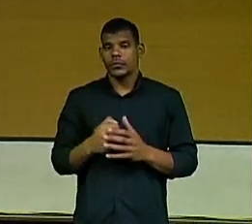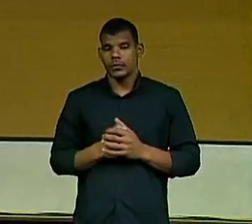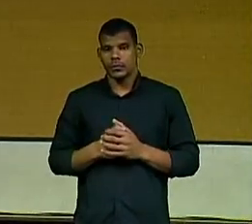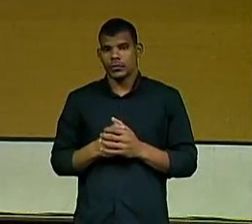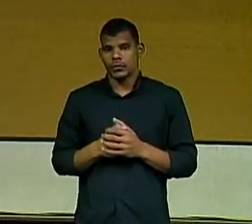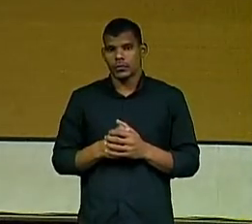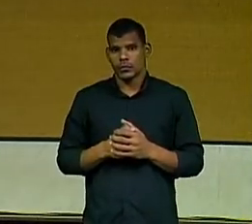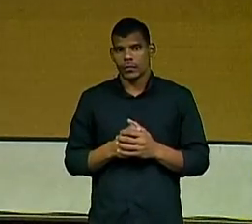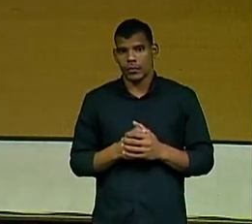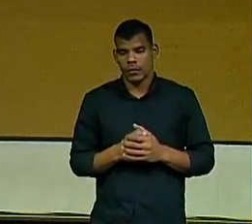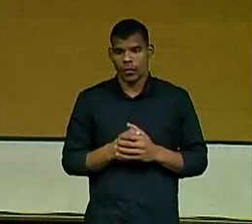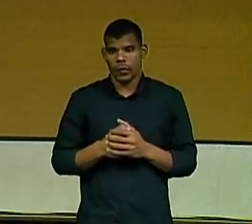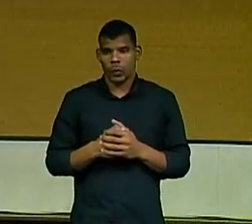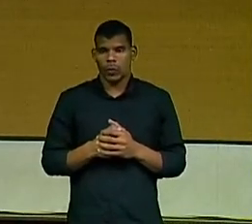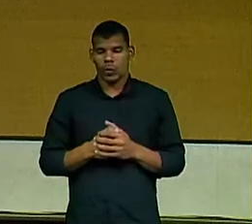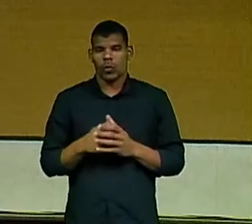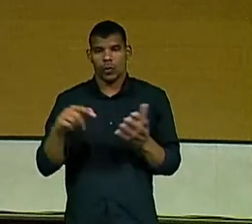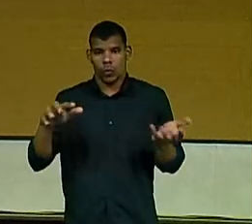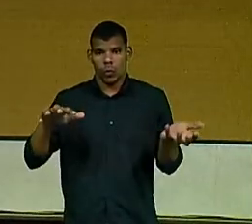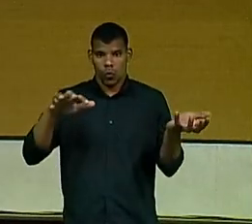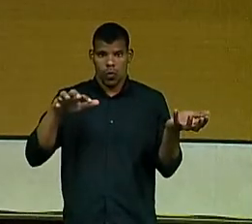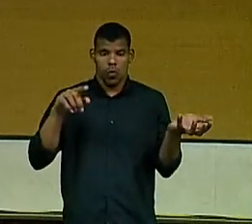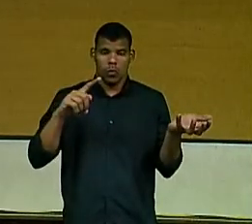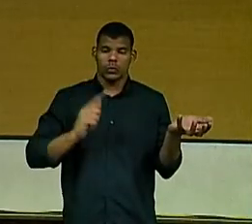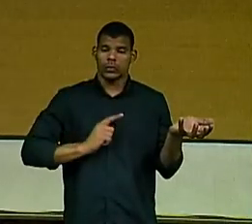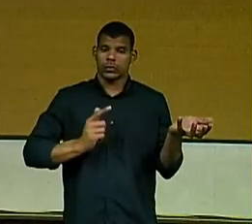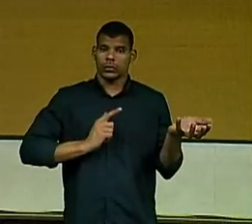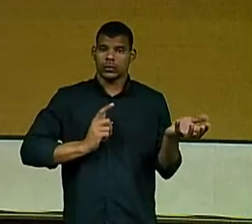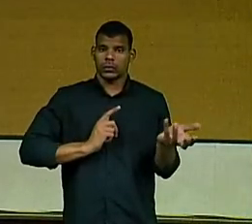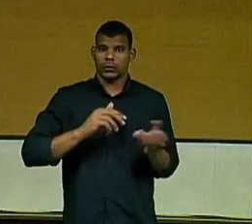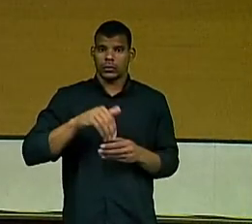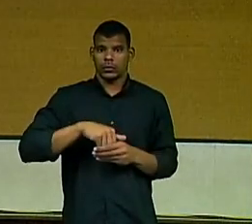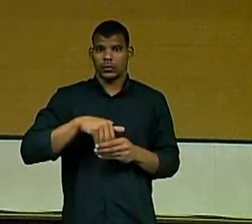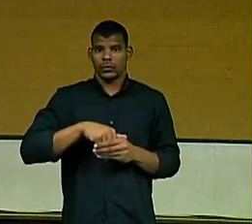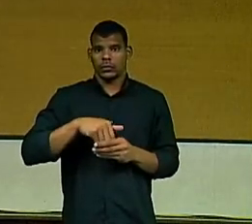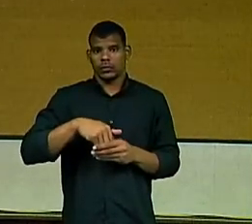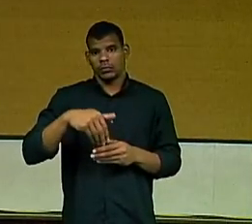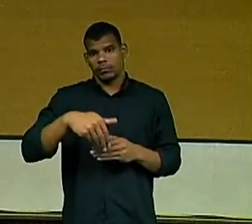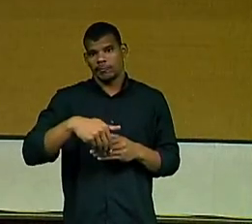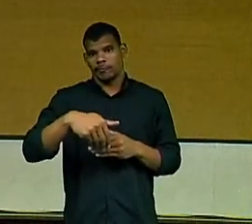o congresso né teve uma eleição direta para o congresso e teve